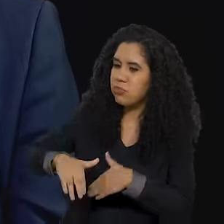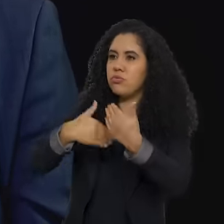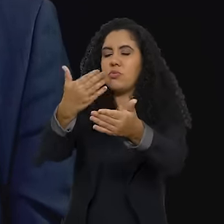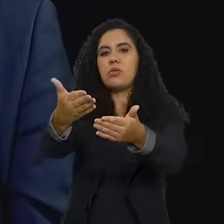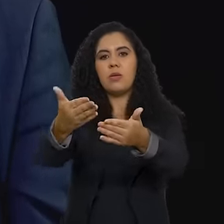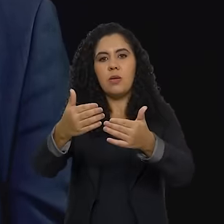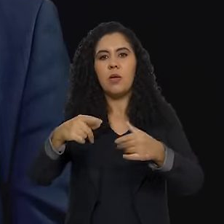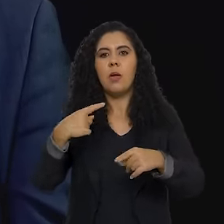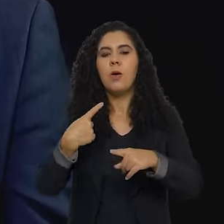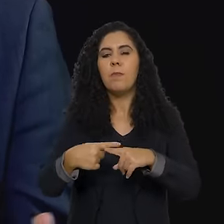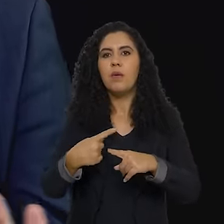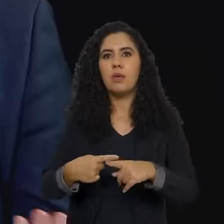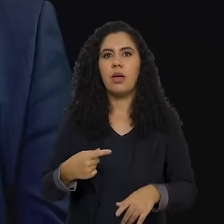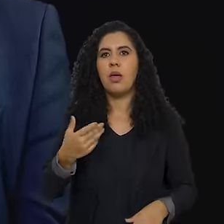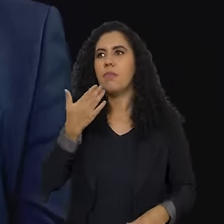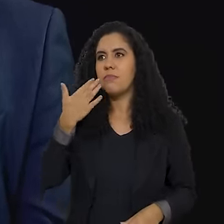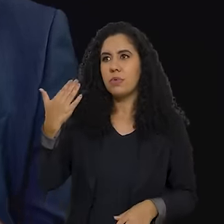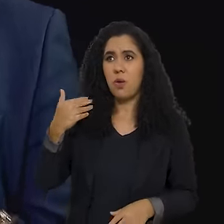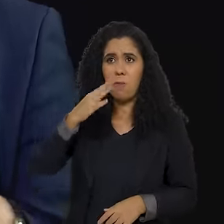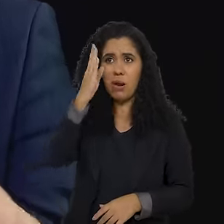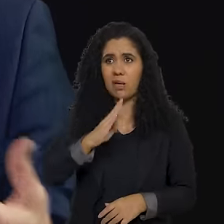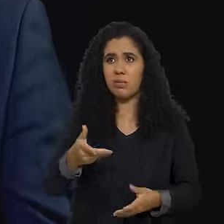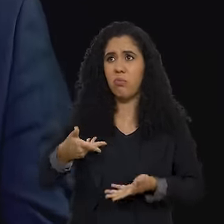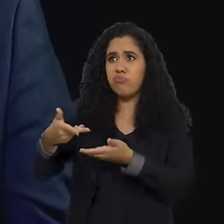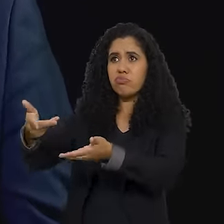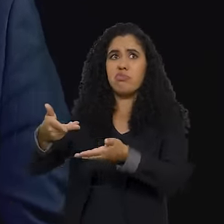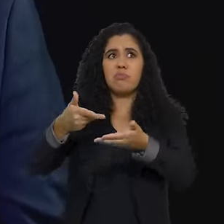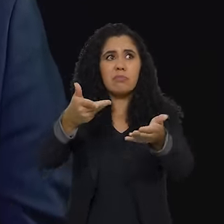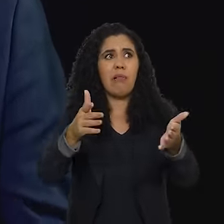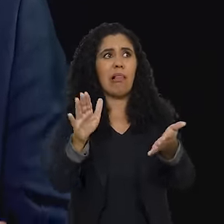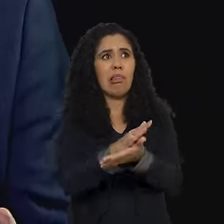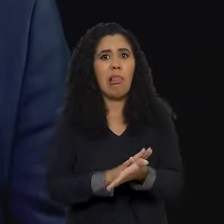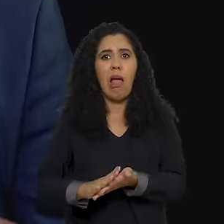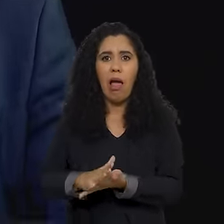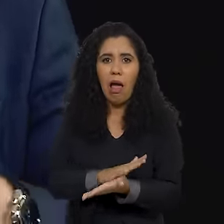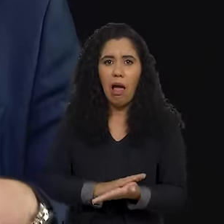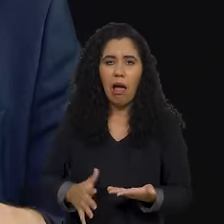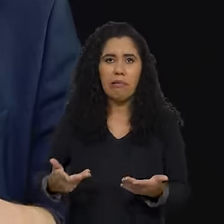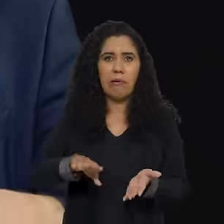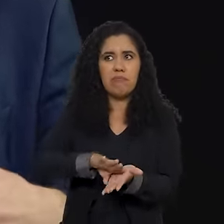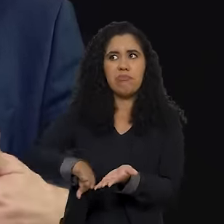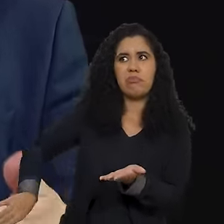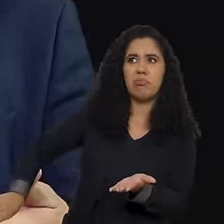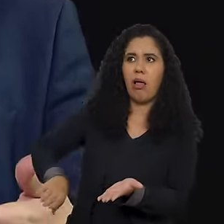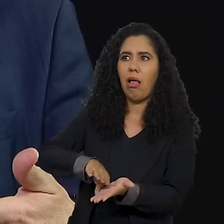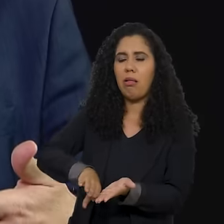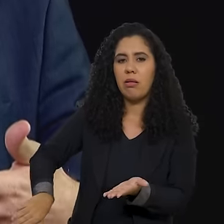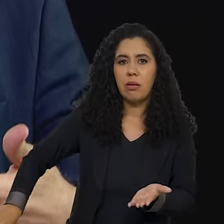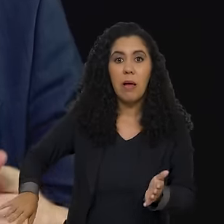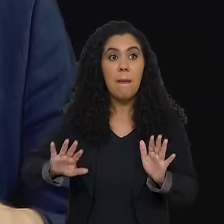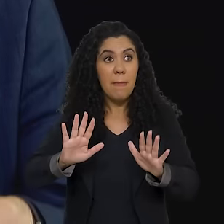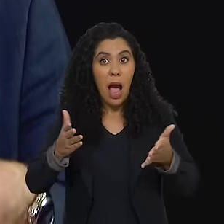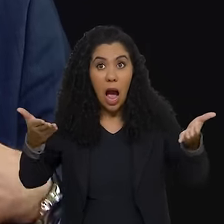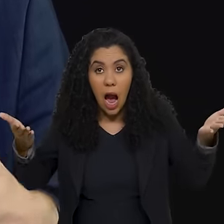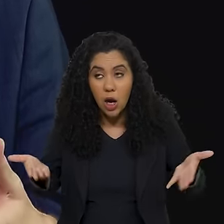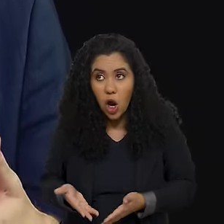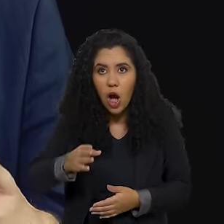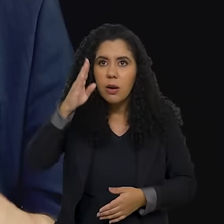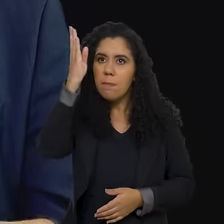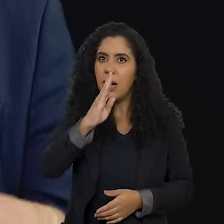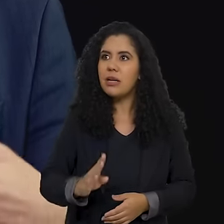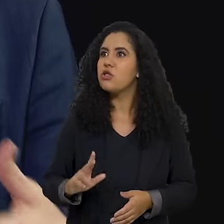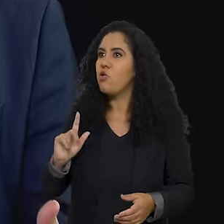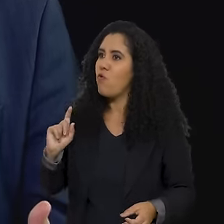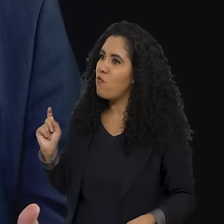né? O Brasil até outro dia não era convidado mais para nada. Quando ia era deixado de lado. O Brasil